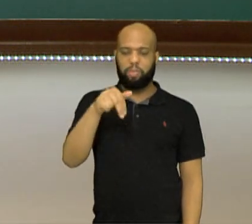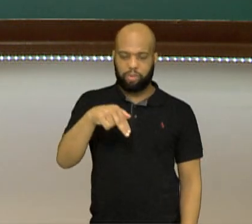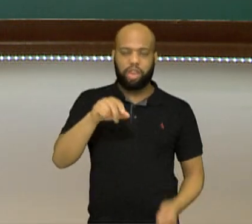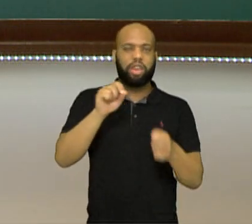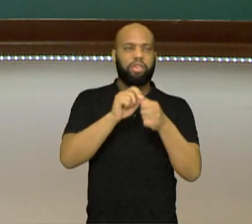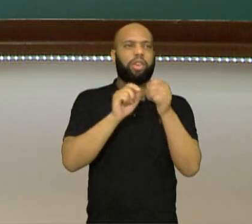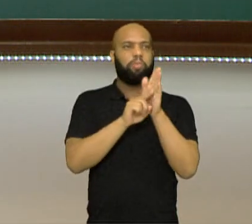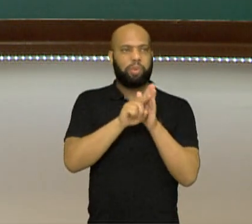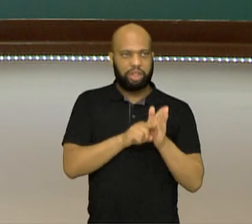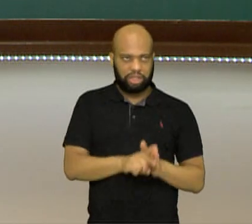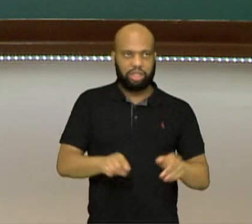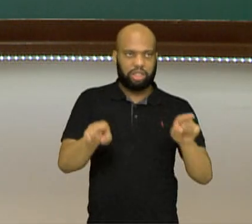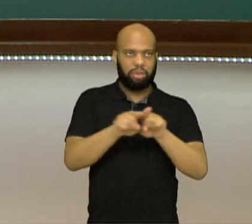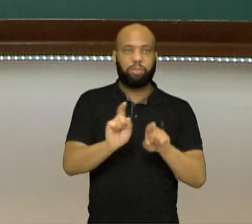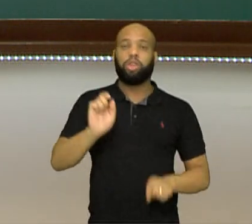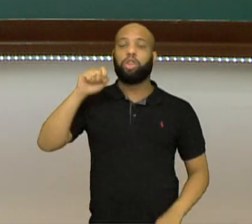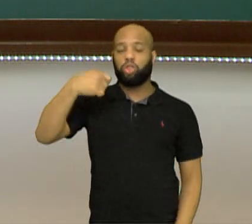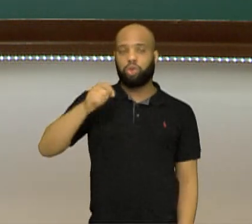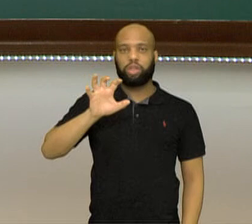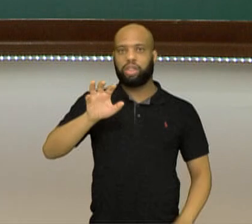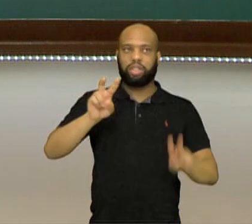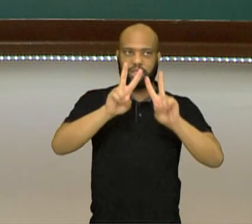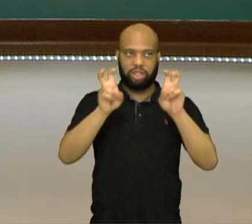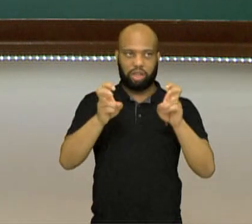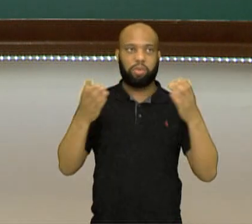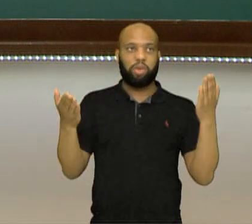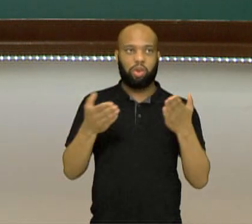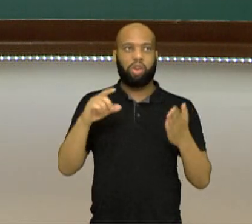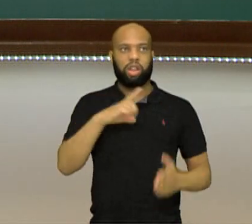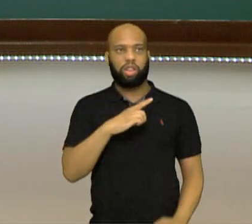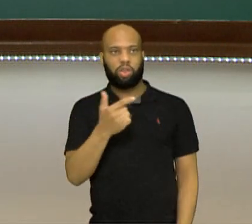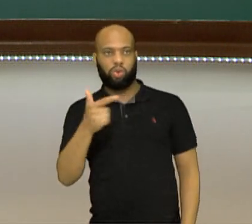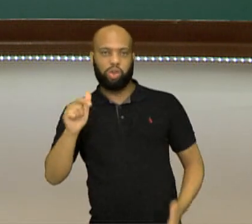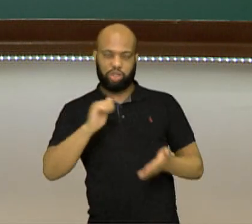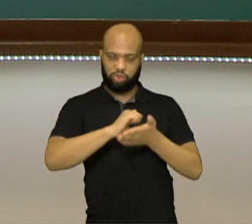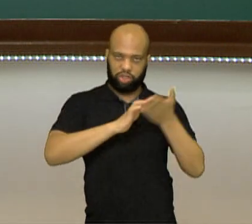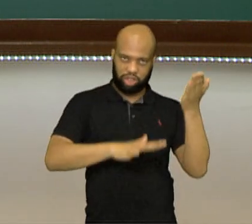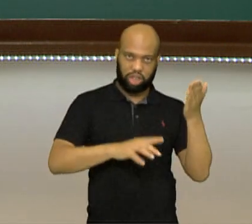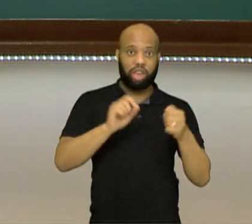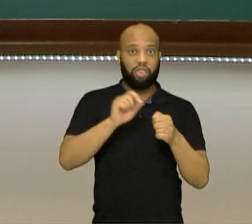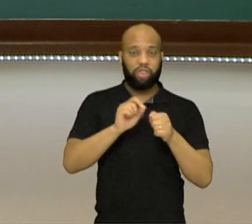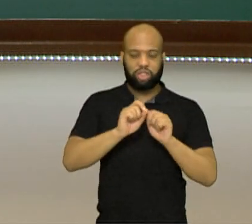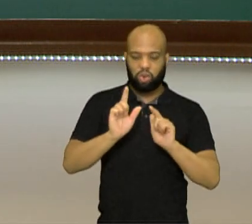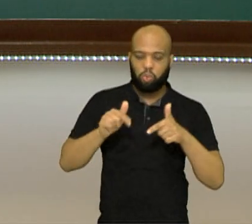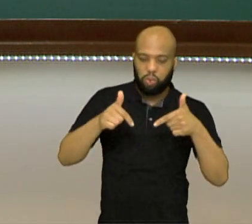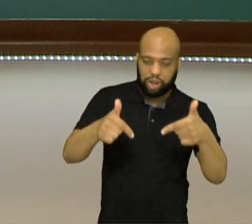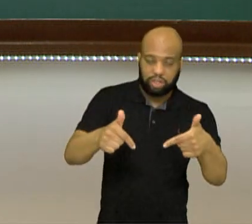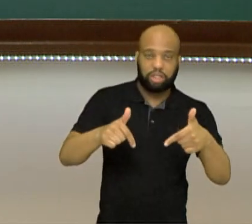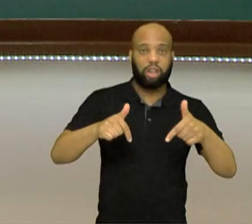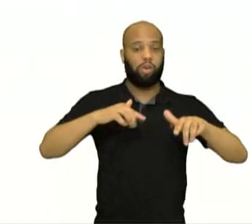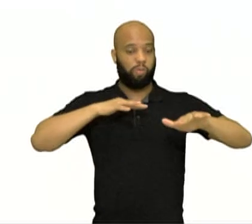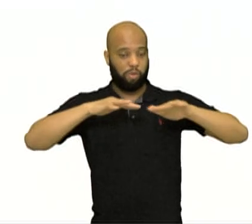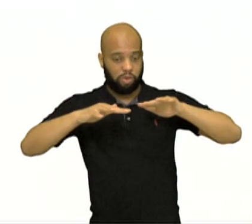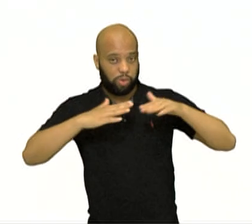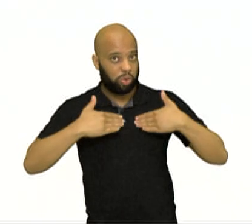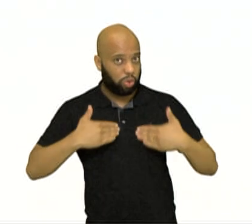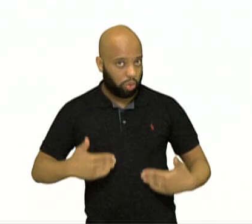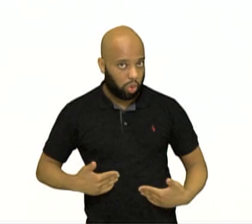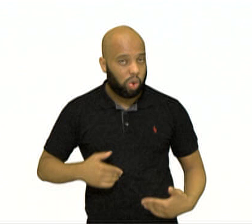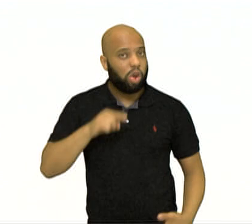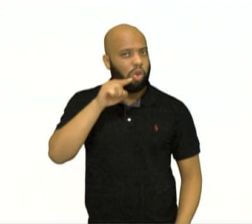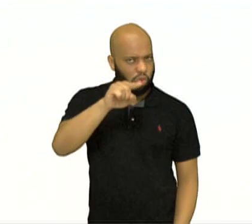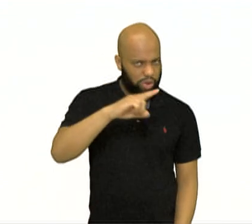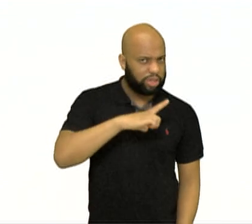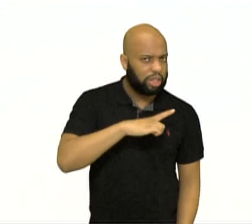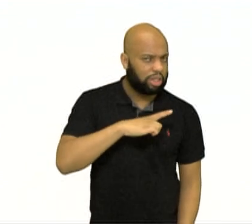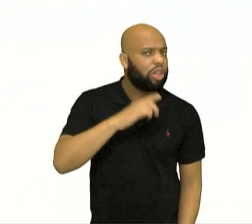pesquisas de dança. Vamos a mais uma atividade? Ao realizarmos uma ação, um movimento corporal, você tem